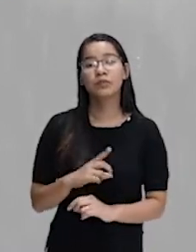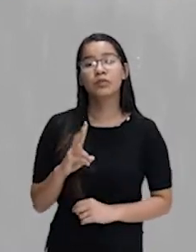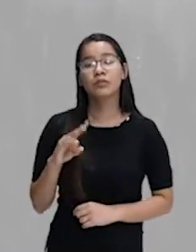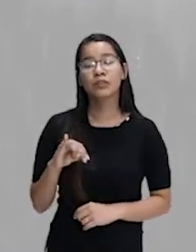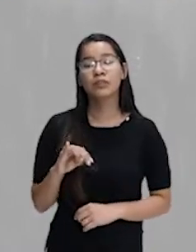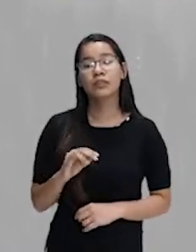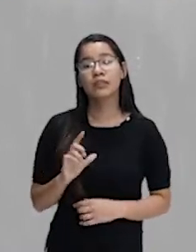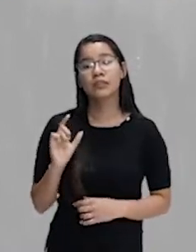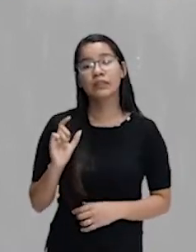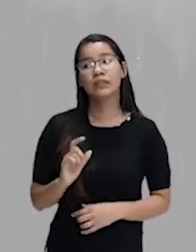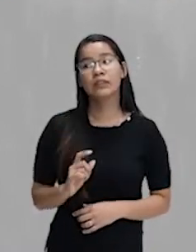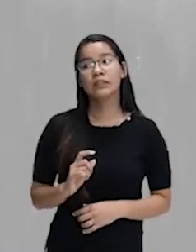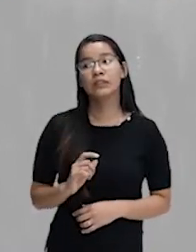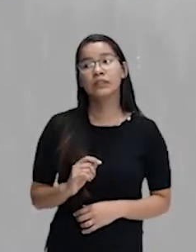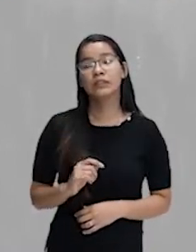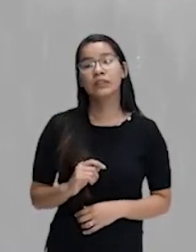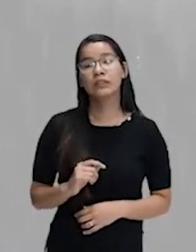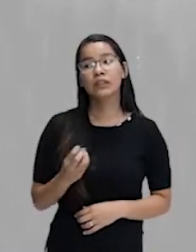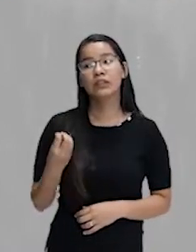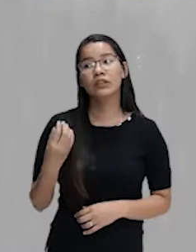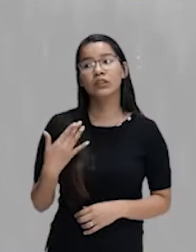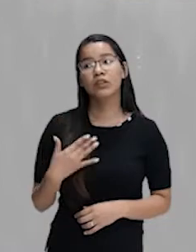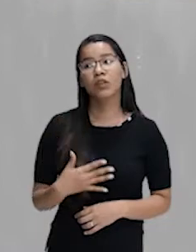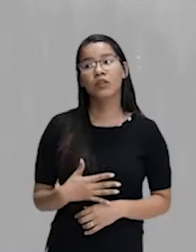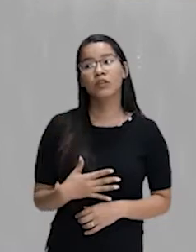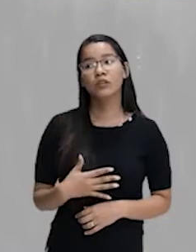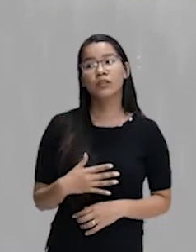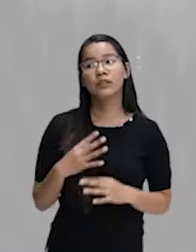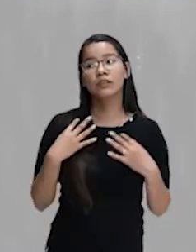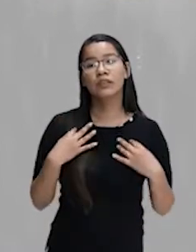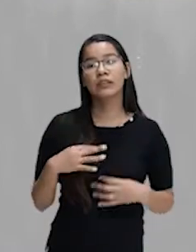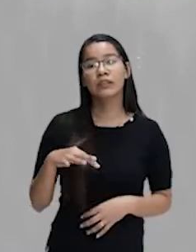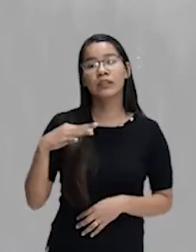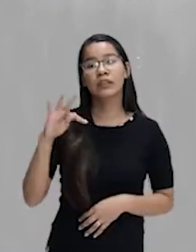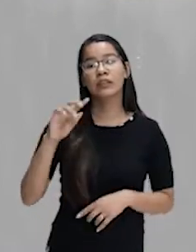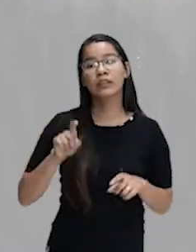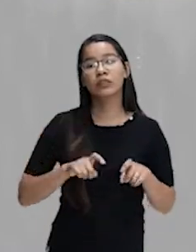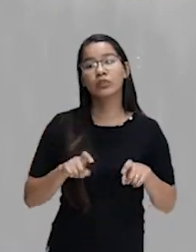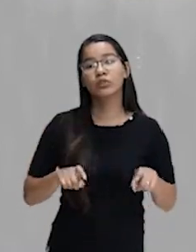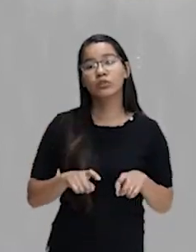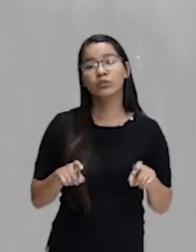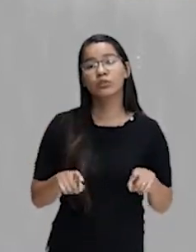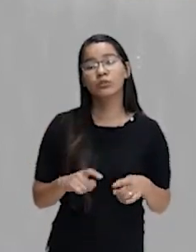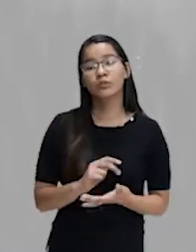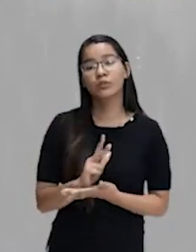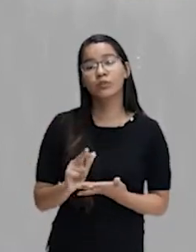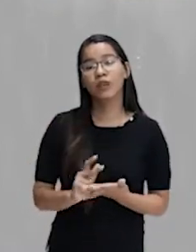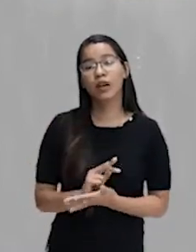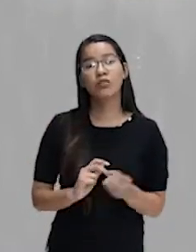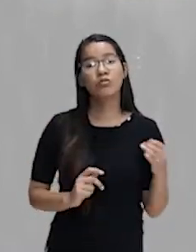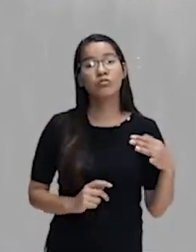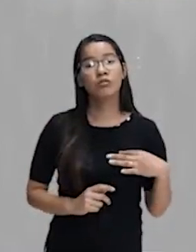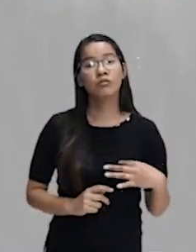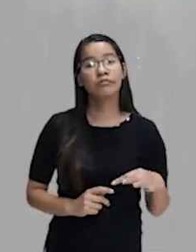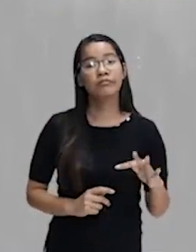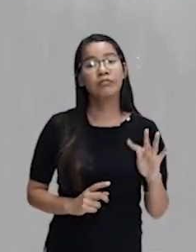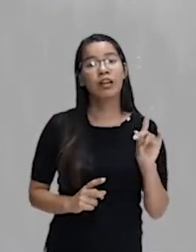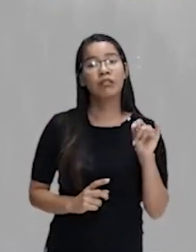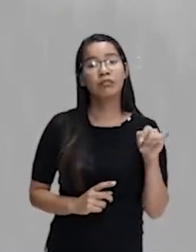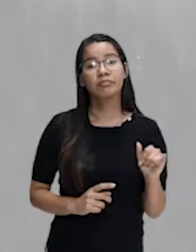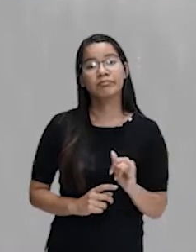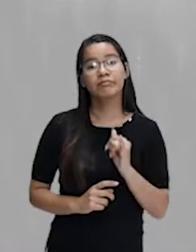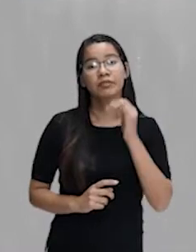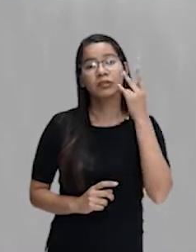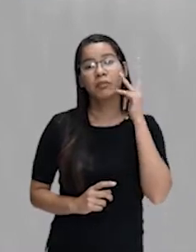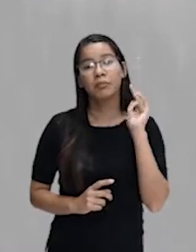vão ser, melhor falando, as inovações nas técnicas de cultivos. Várias inovações vão ser importantes